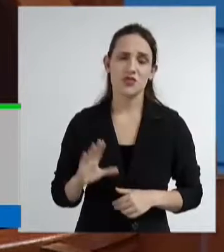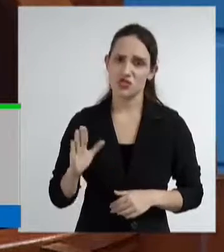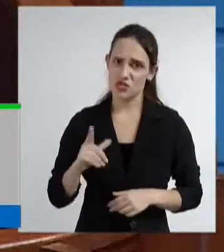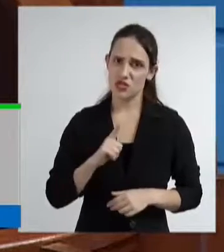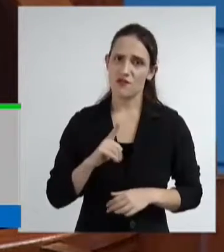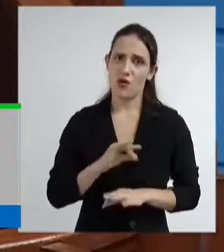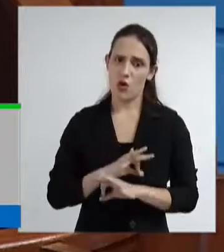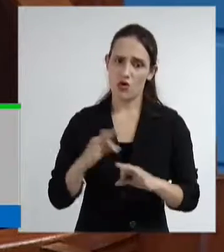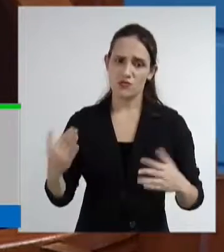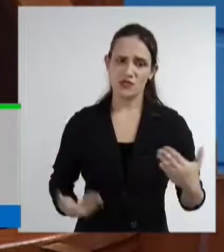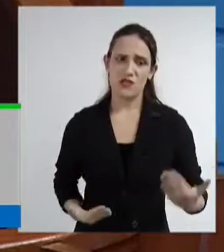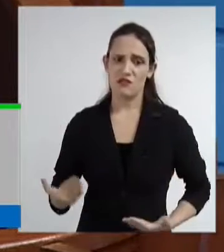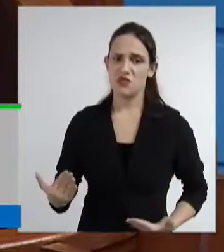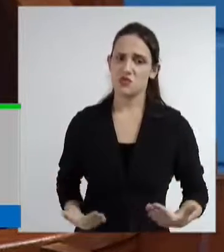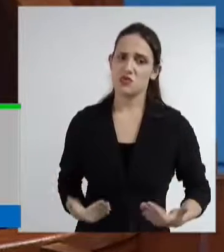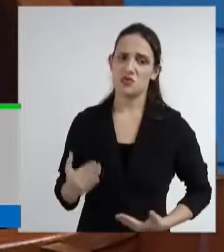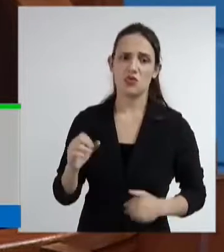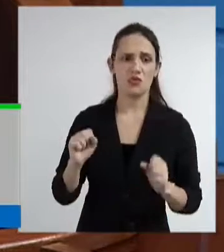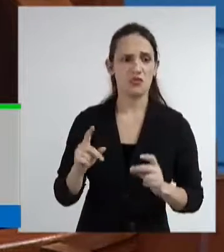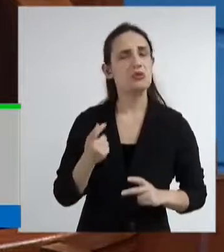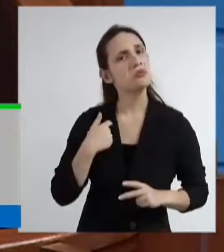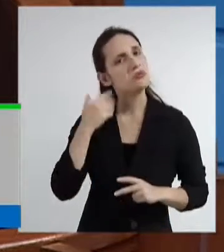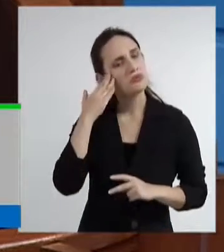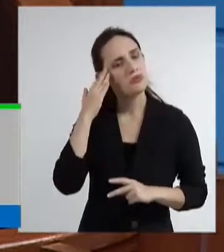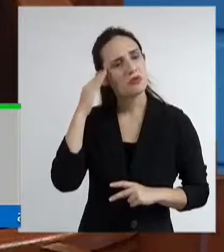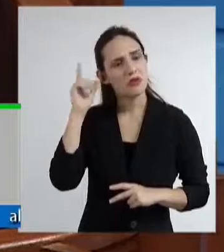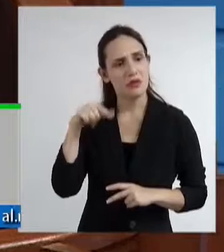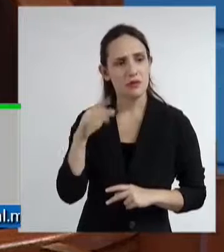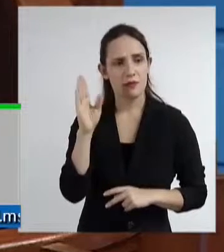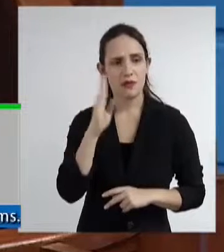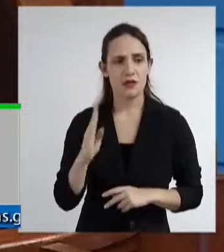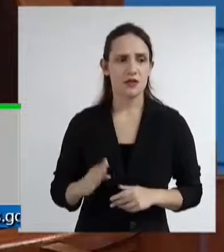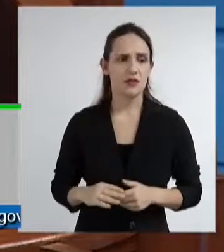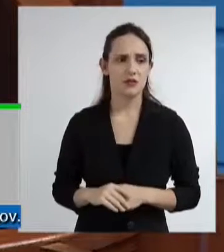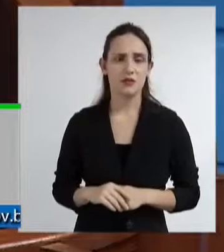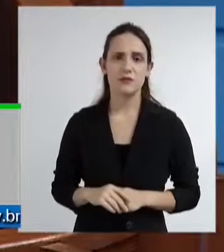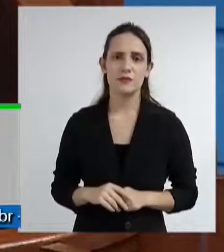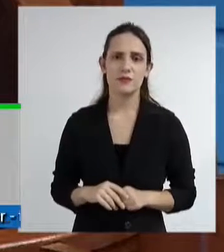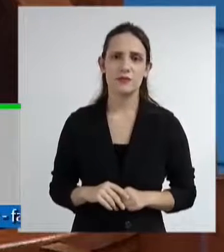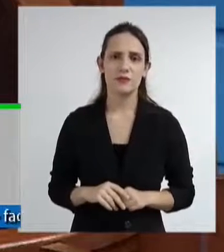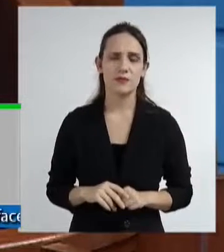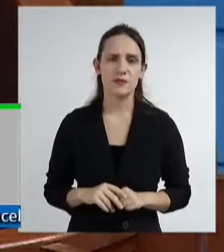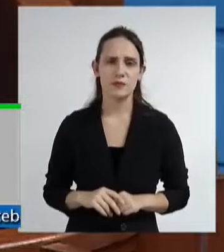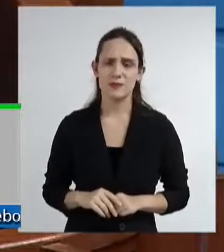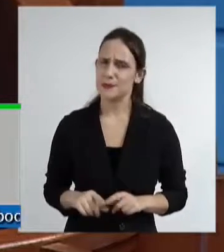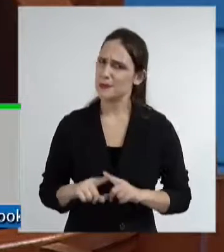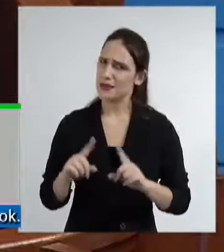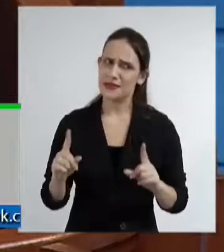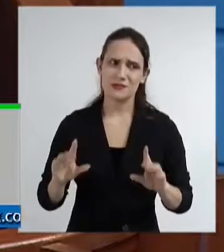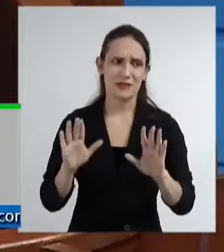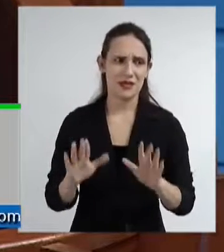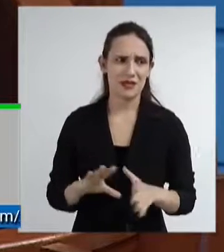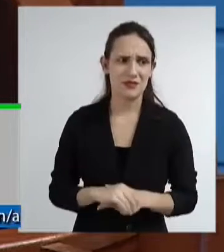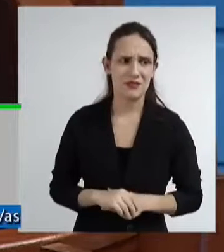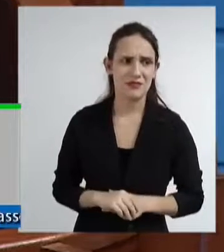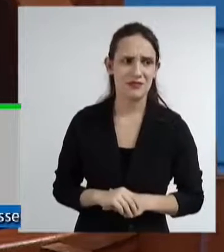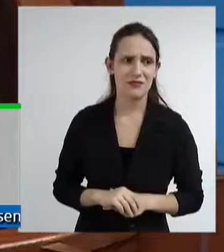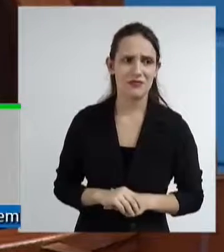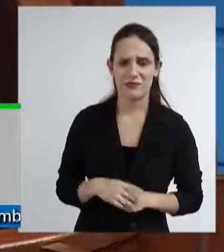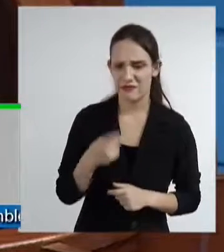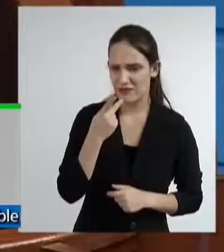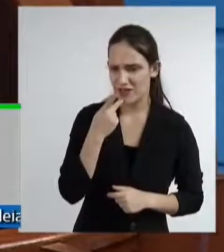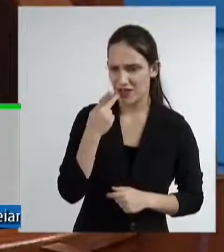nosso país, então não duvido da sua brasilidade, ter adotado o nosso país como a sua nação. Mas o que ele disse